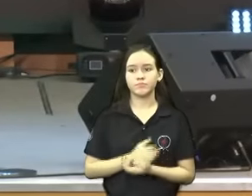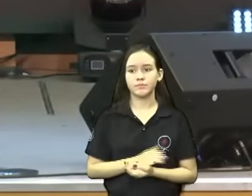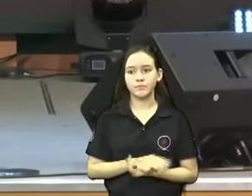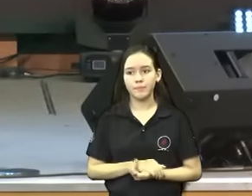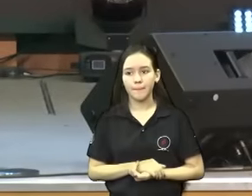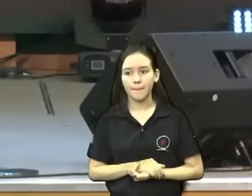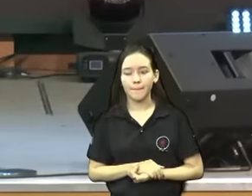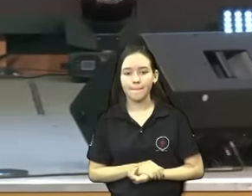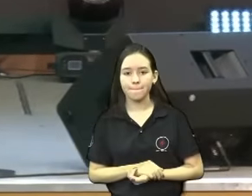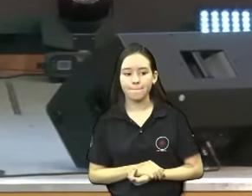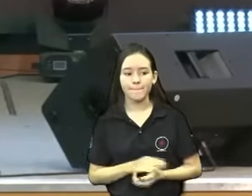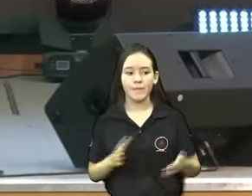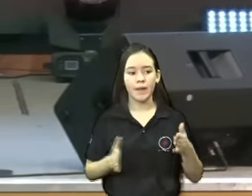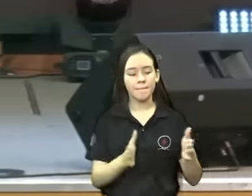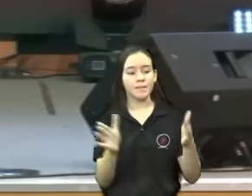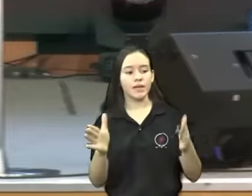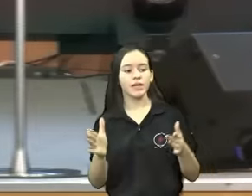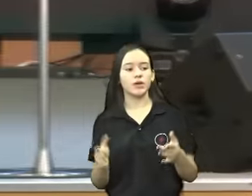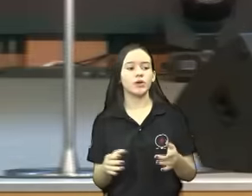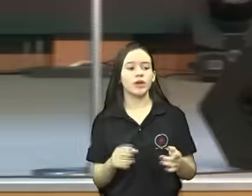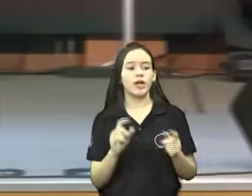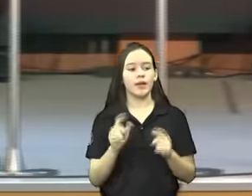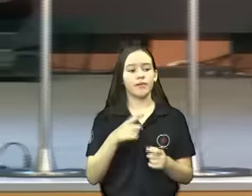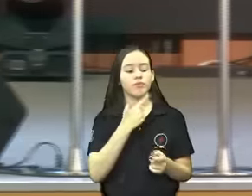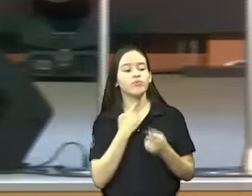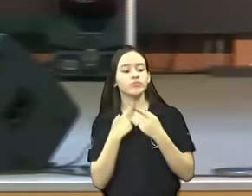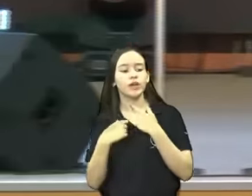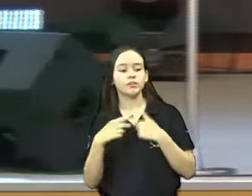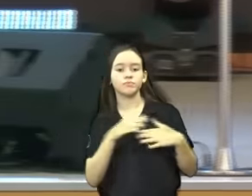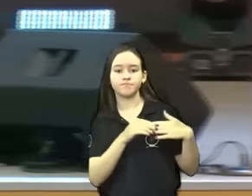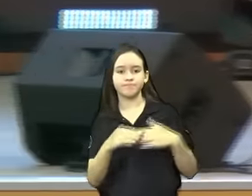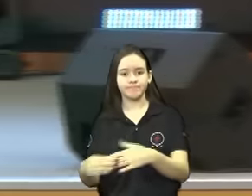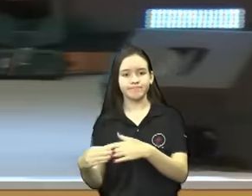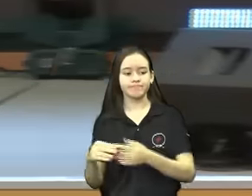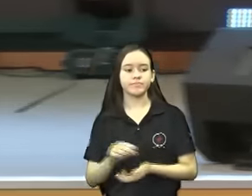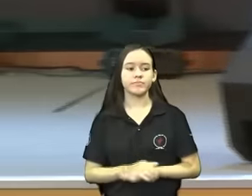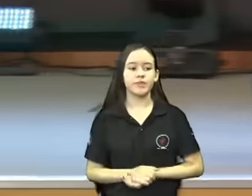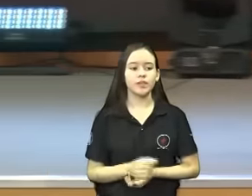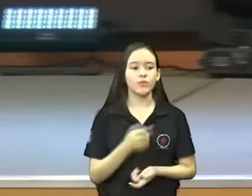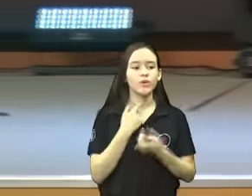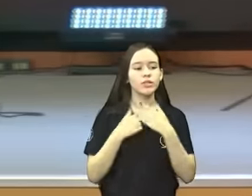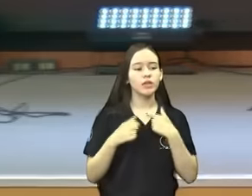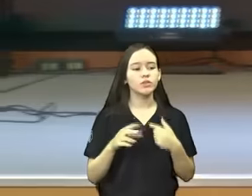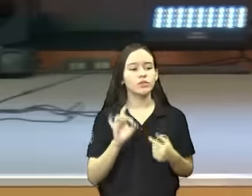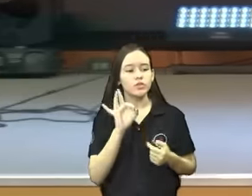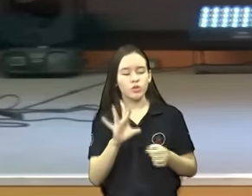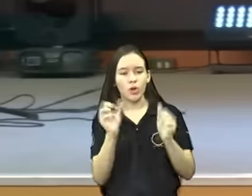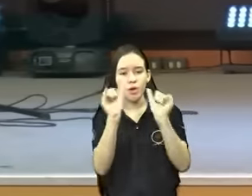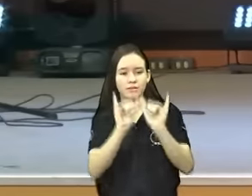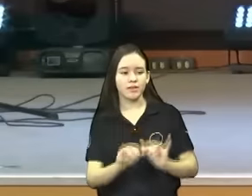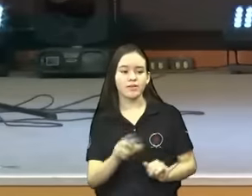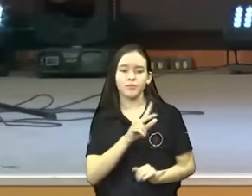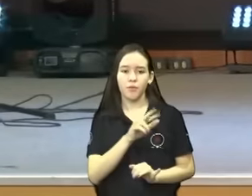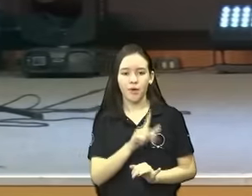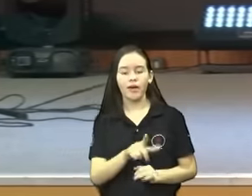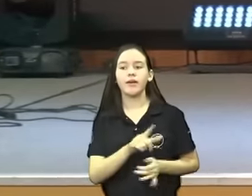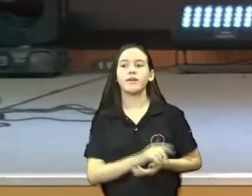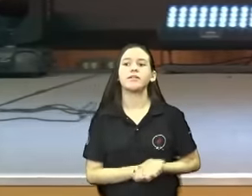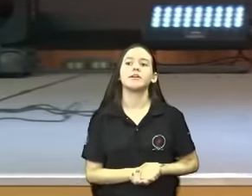é norteado pela vontade tem vontade eu não tô falando só de sexualidade não é